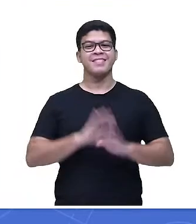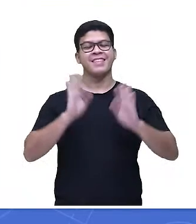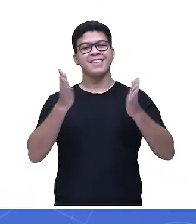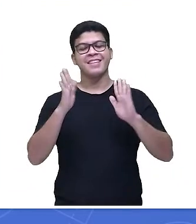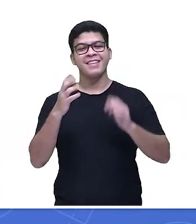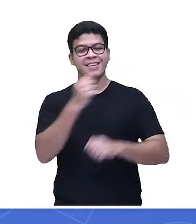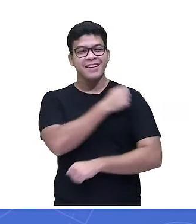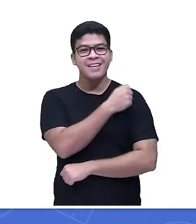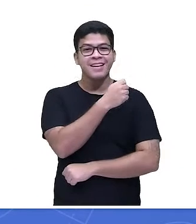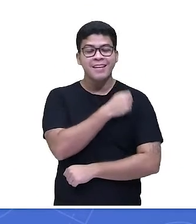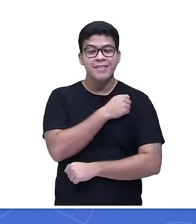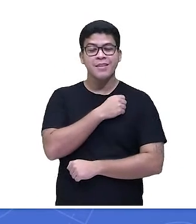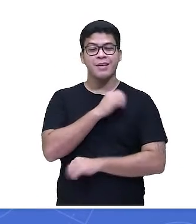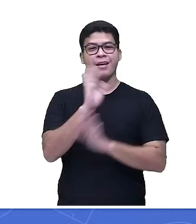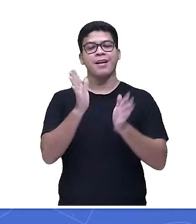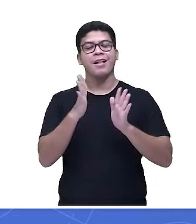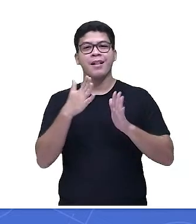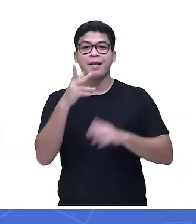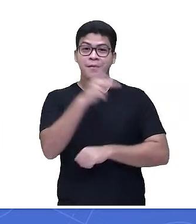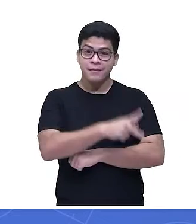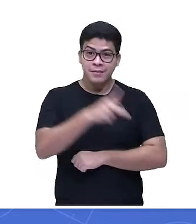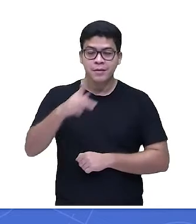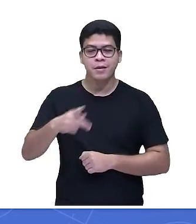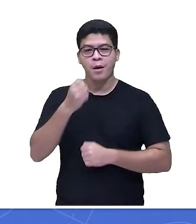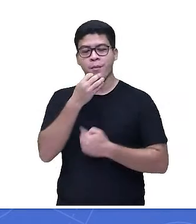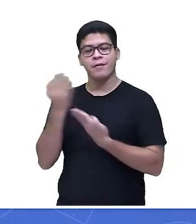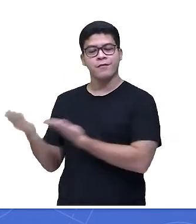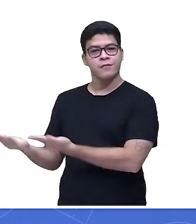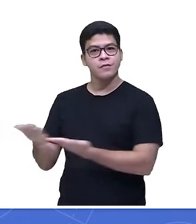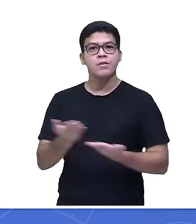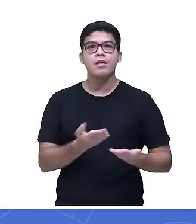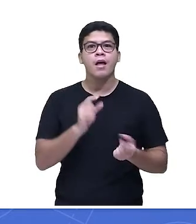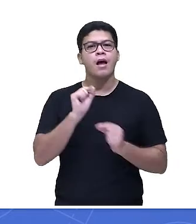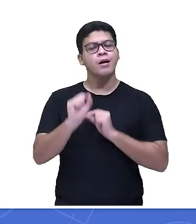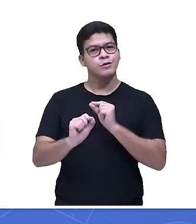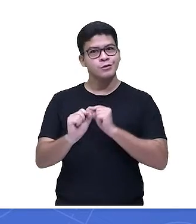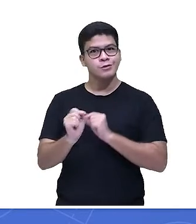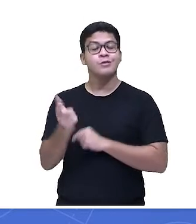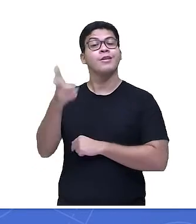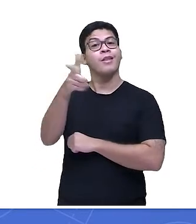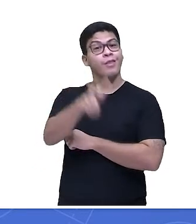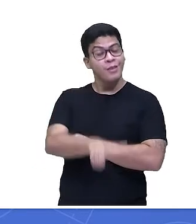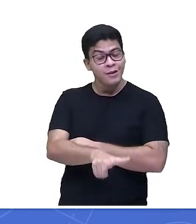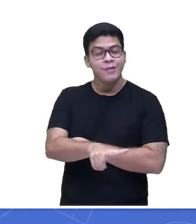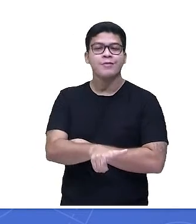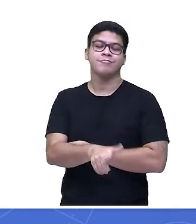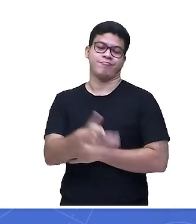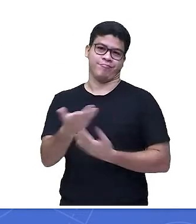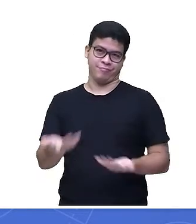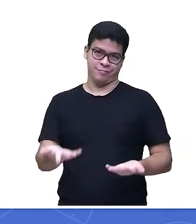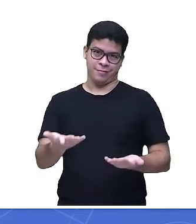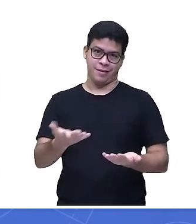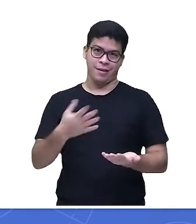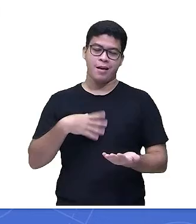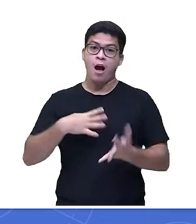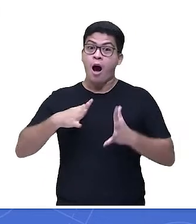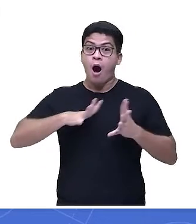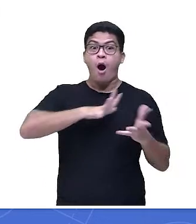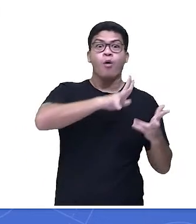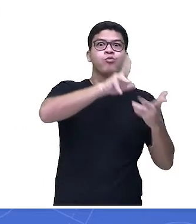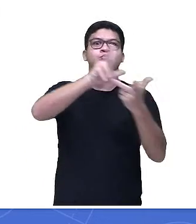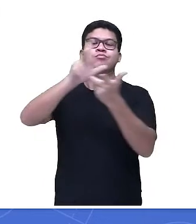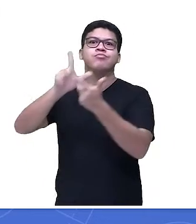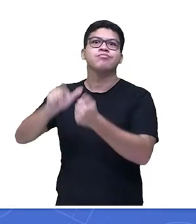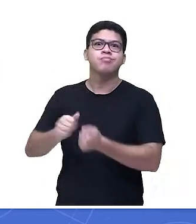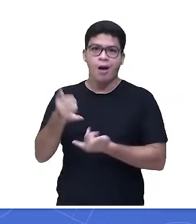Olá, alunos! Olá, professores! Sejam todos bem-vindos novamente, ao universo da